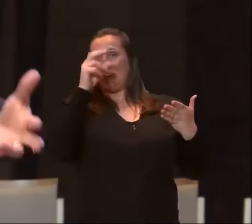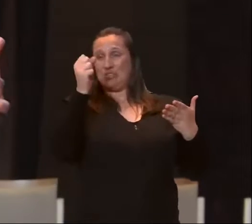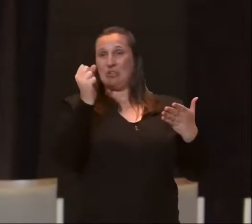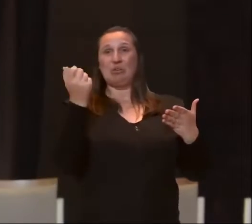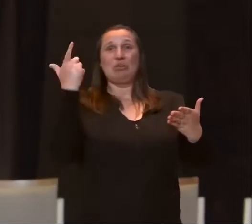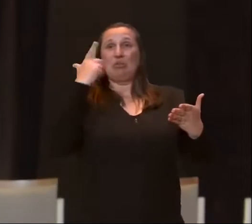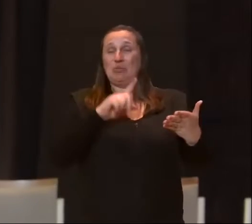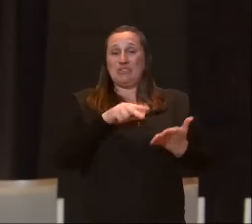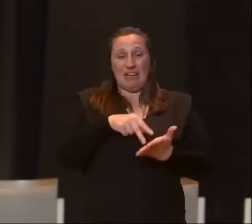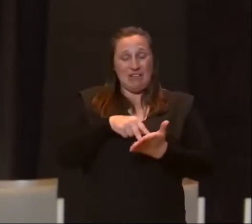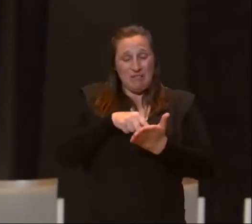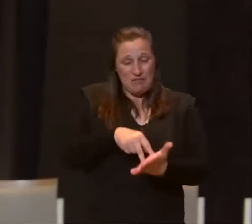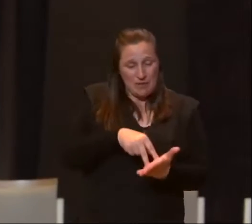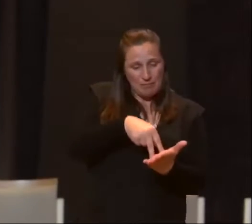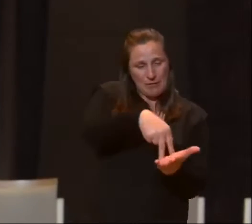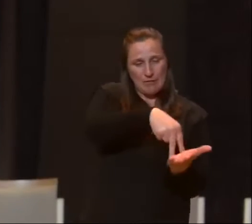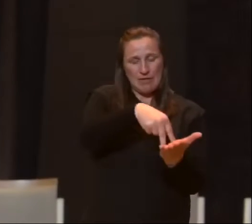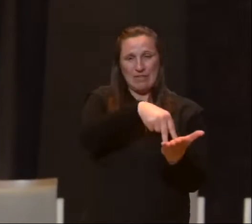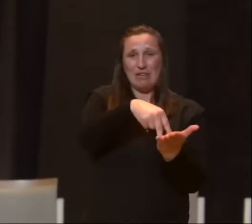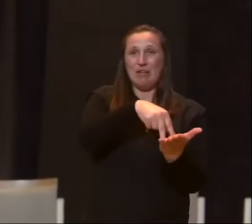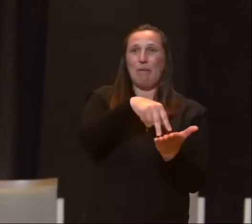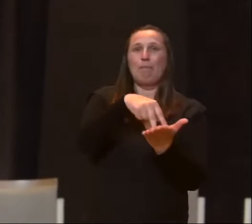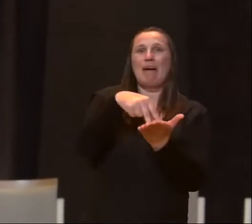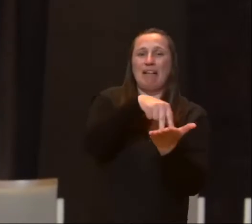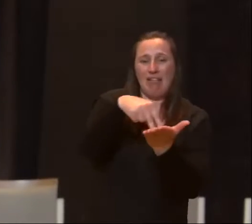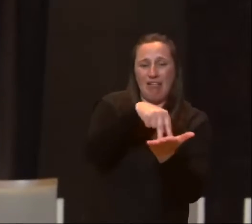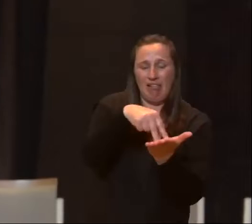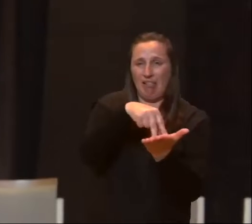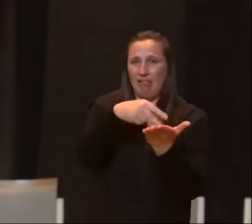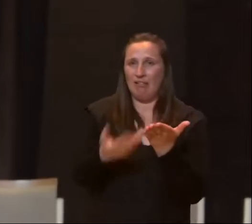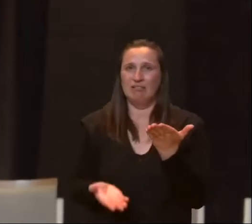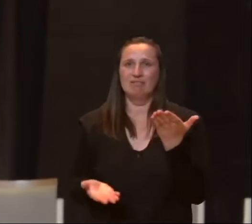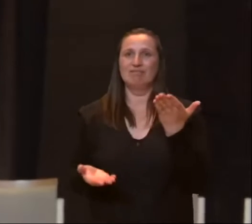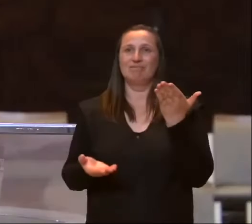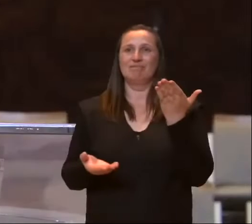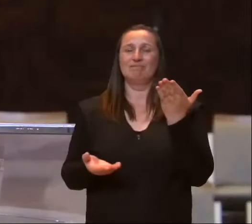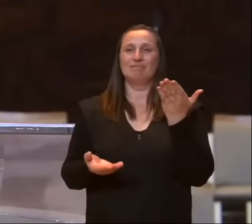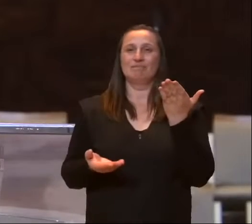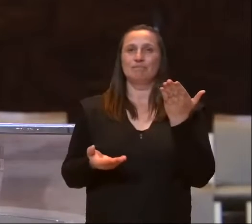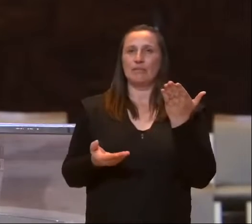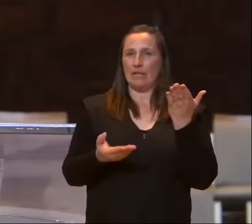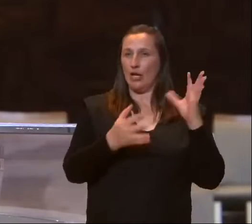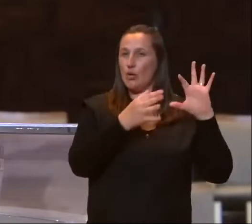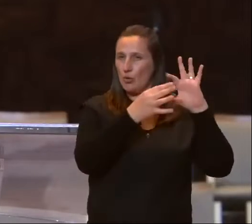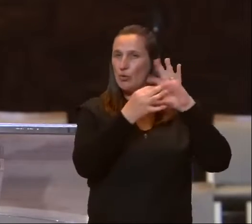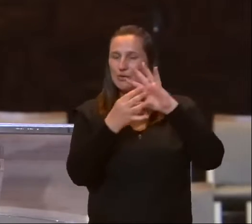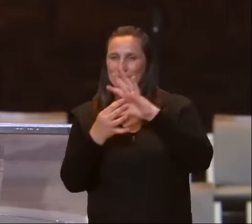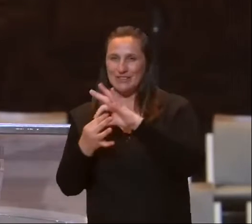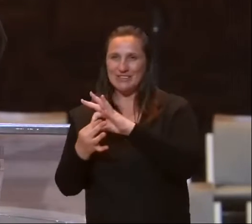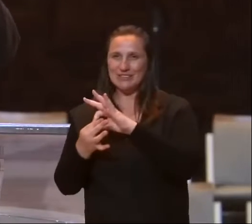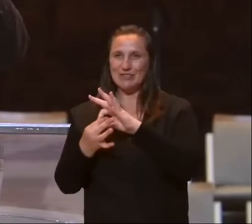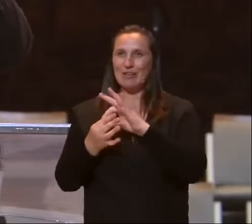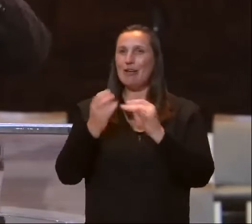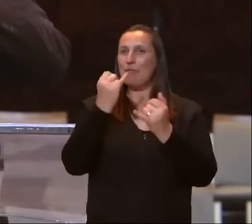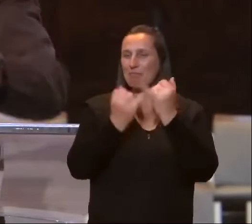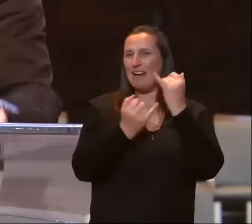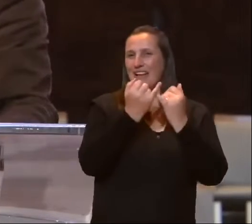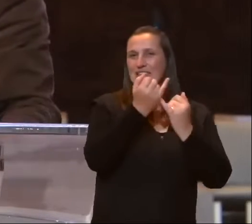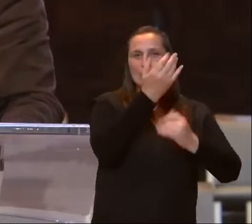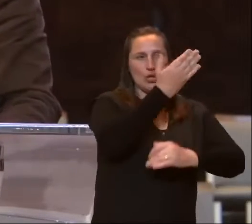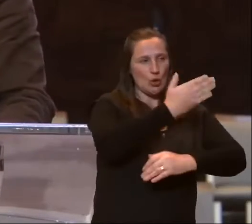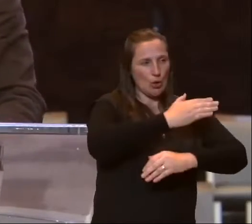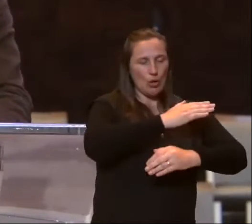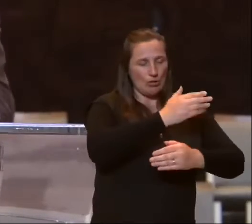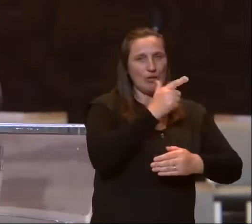pés no chão, a gente perde a firmeza. Esse é o contexto. Ele está apresentando a sua aflição. E agora